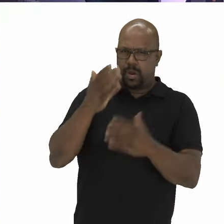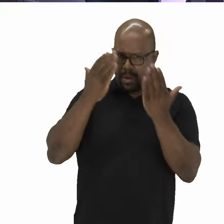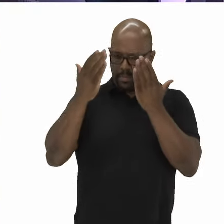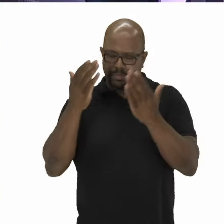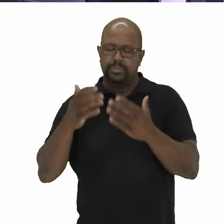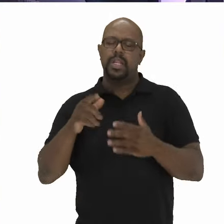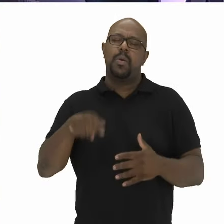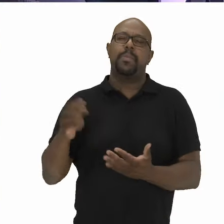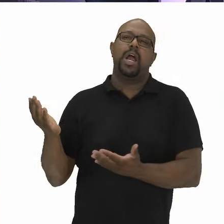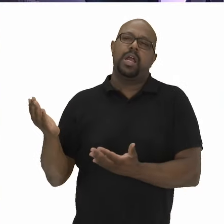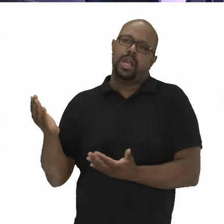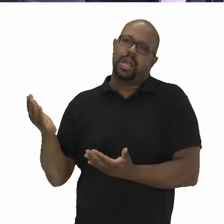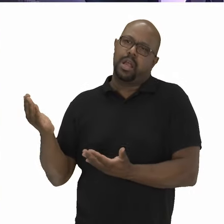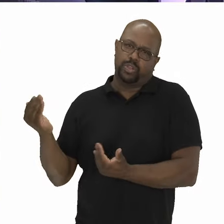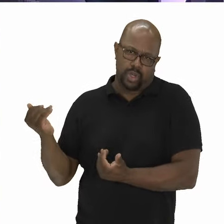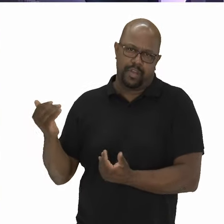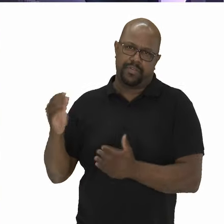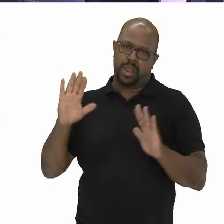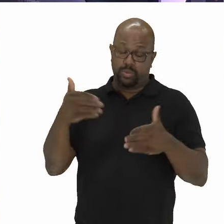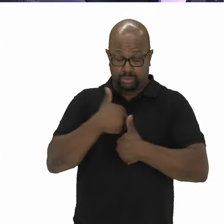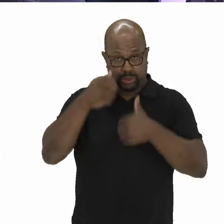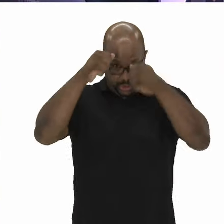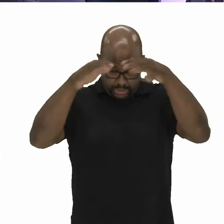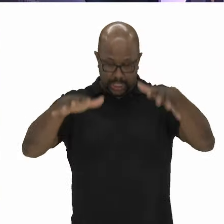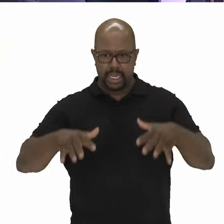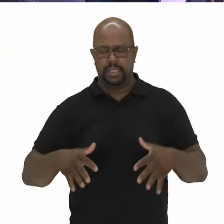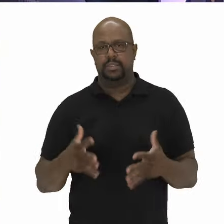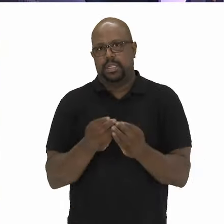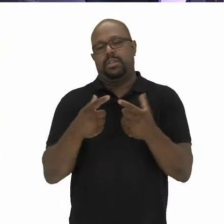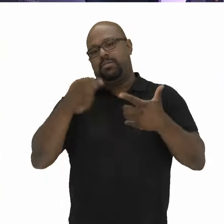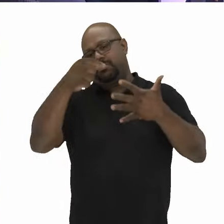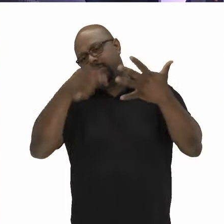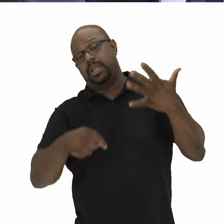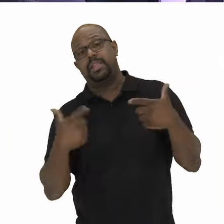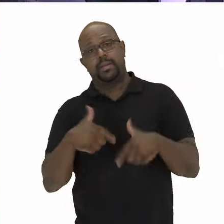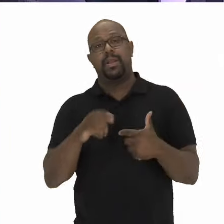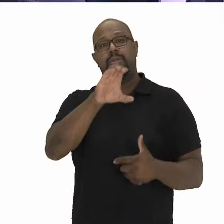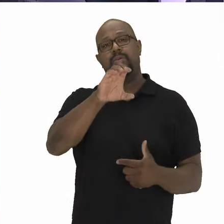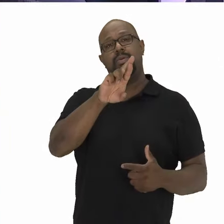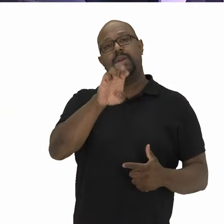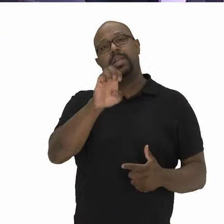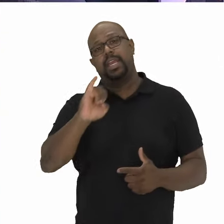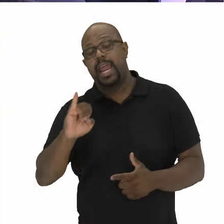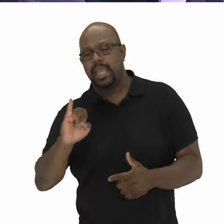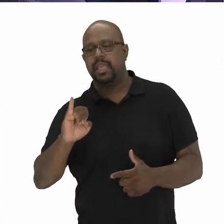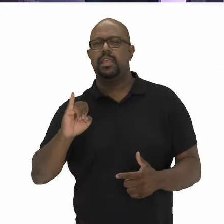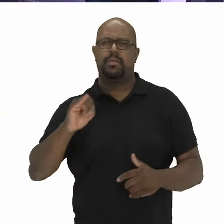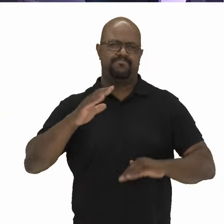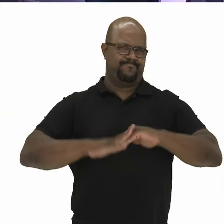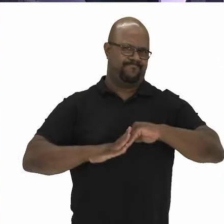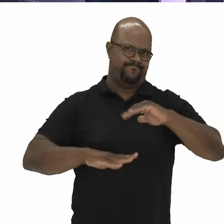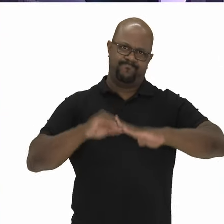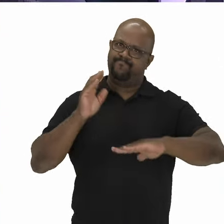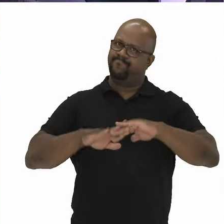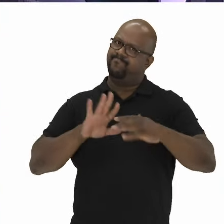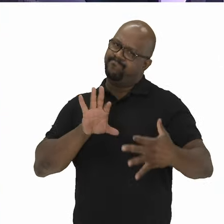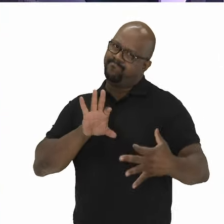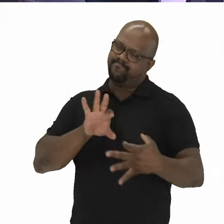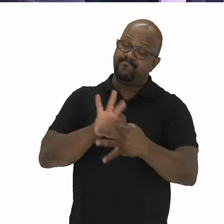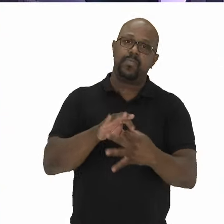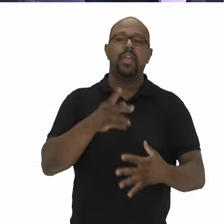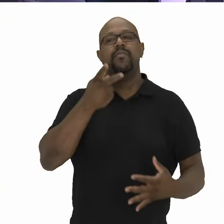uma jovem autista que coisa trabalha no crei é uma profissional que tá